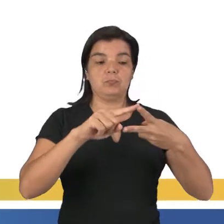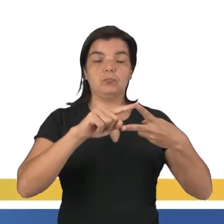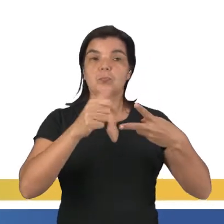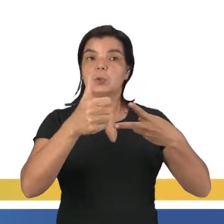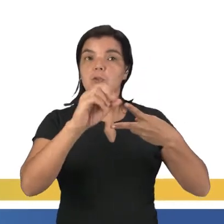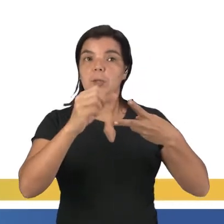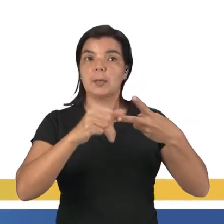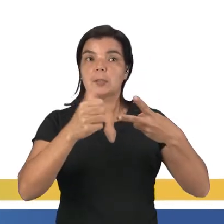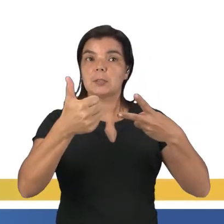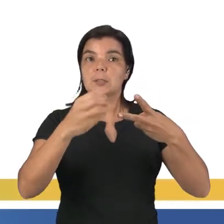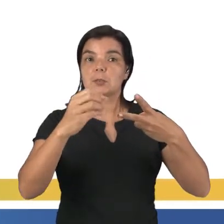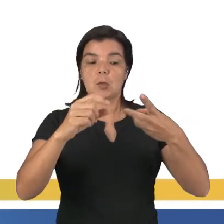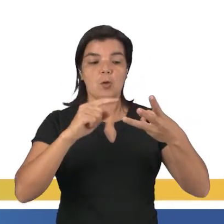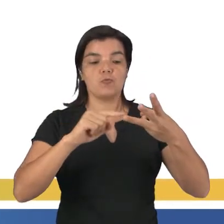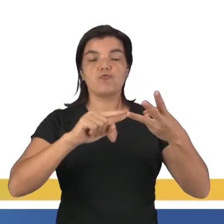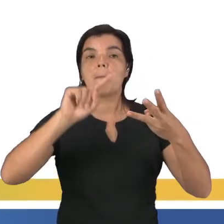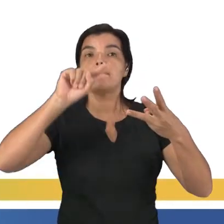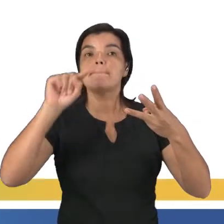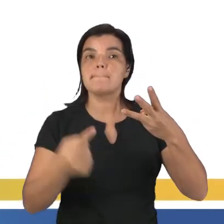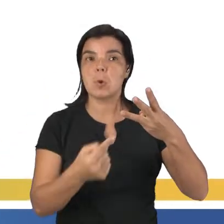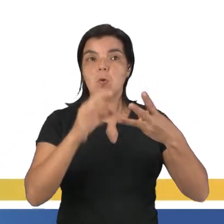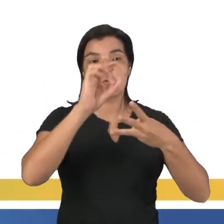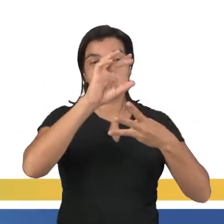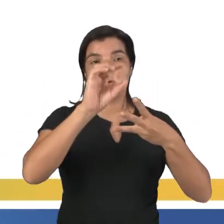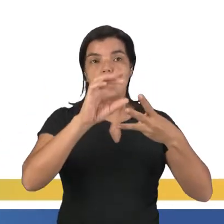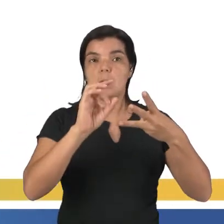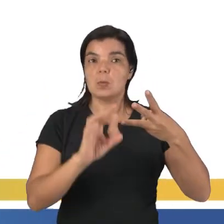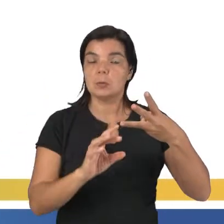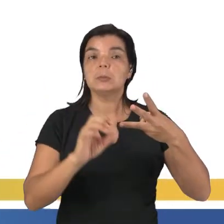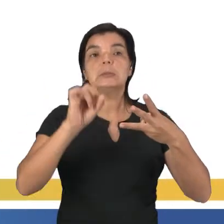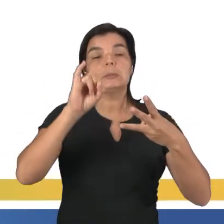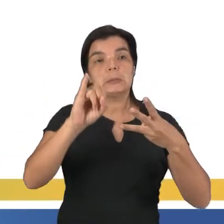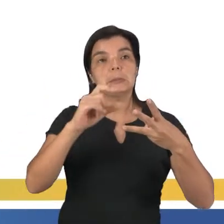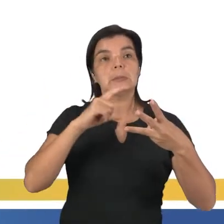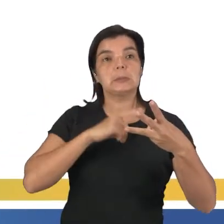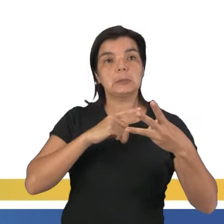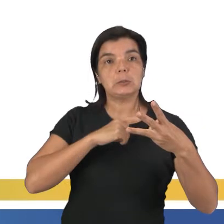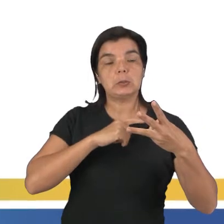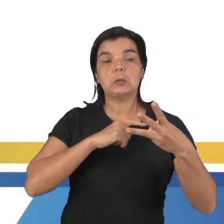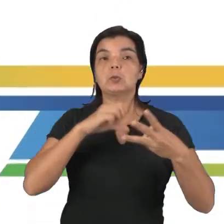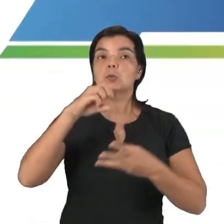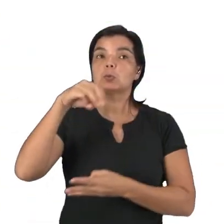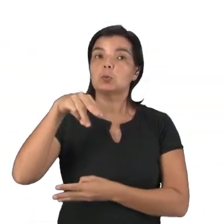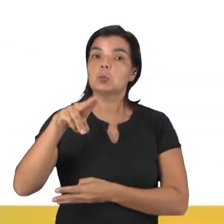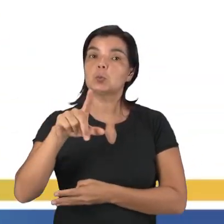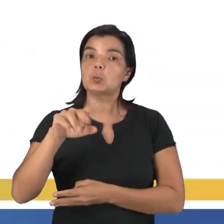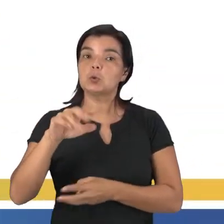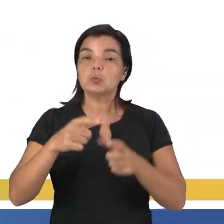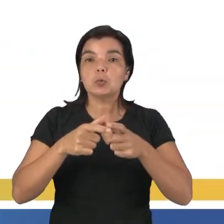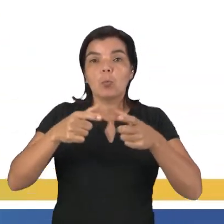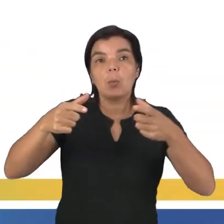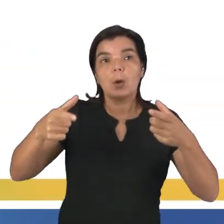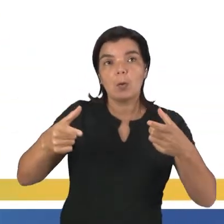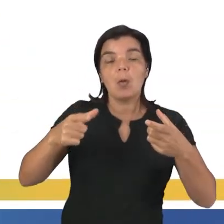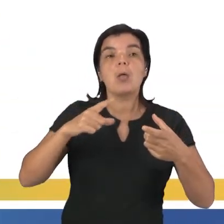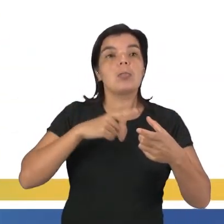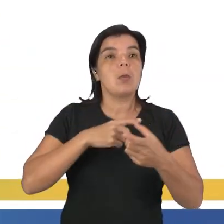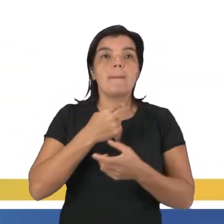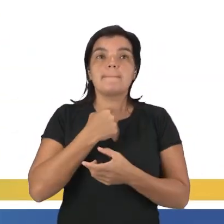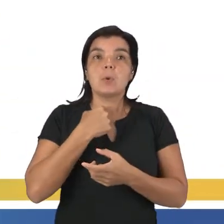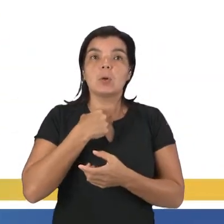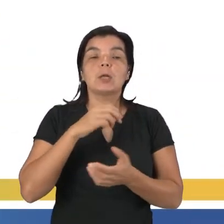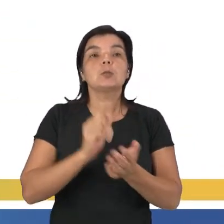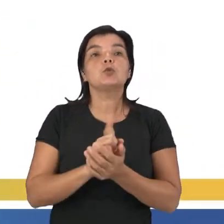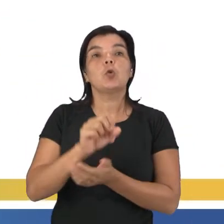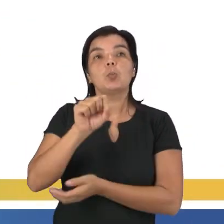hecto de 100 e quilo vem de 1.000, cada um com o seu símbolo. Se eu tenho, no caso, os múltiplos, ou seja, aqueles que são maiores, né? A gente não pode